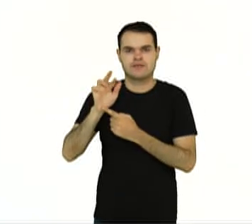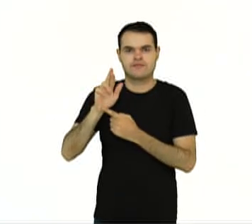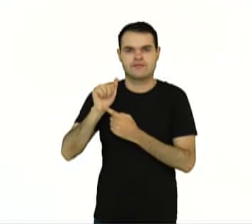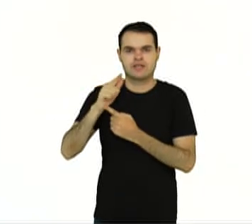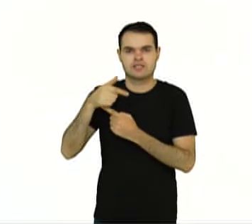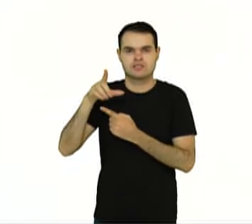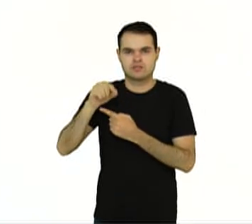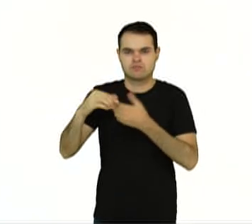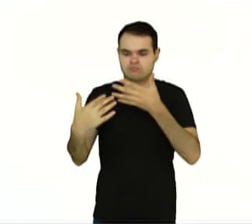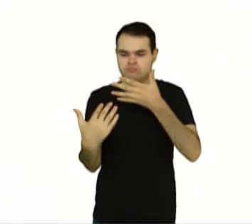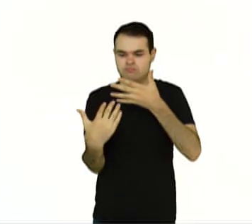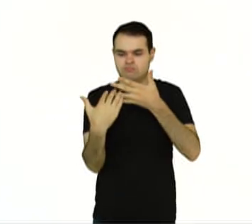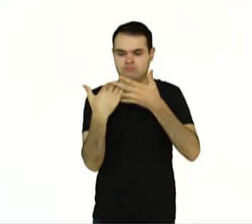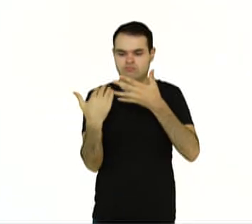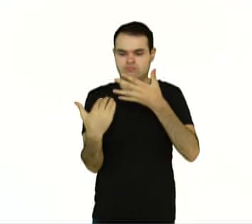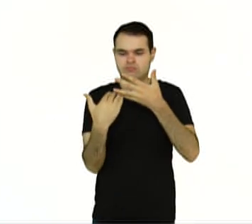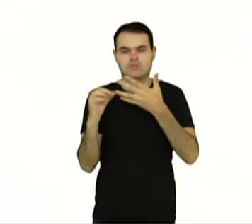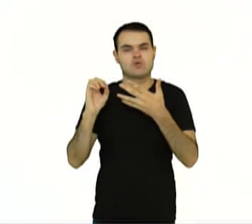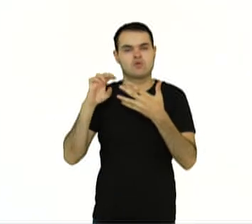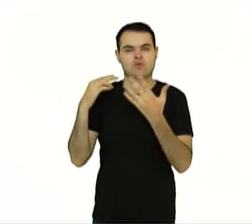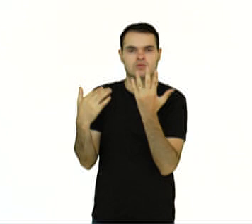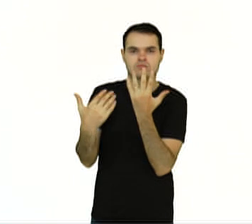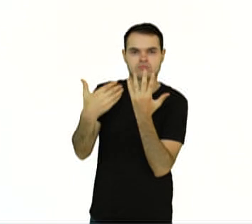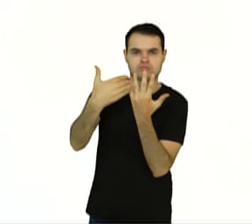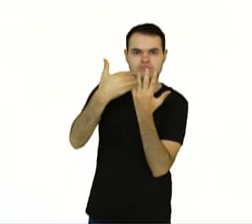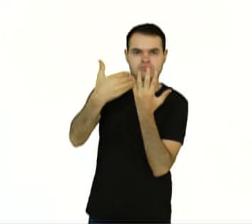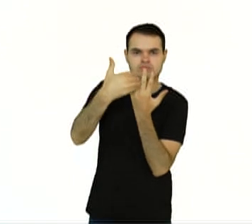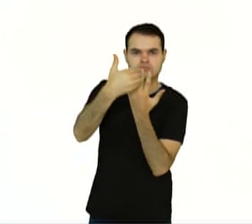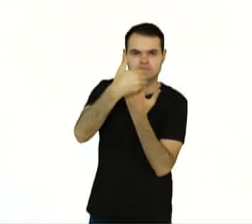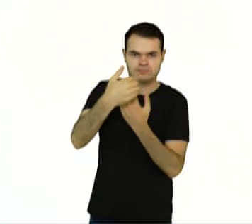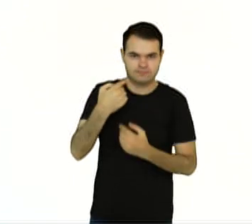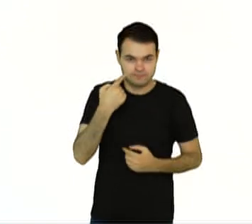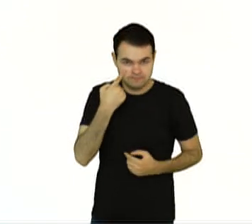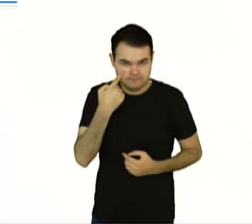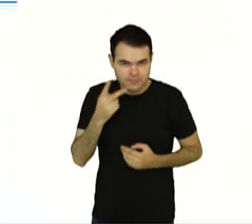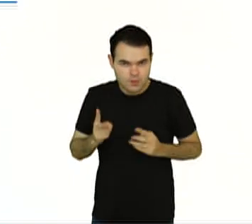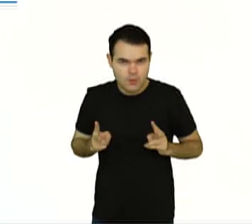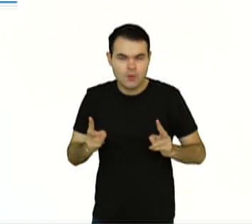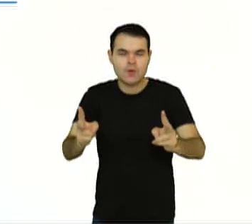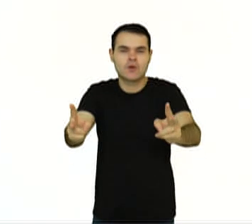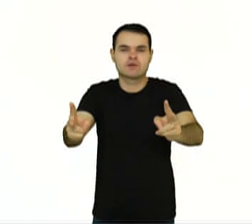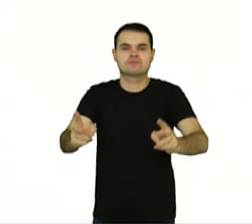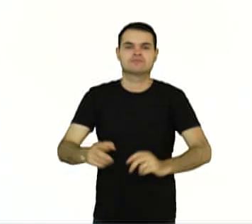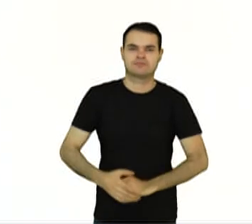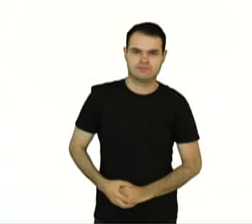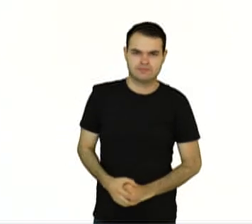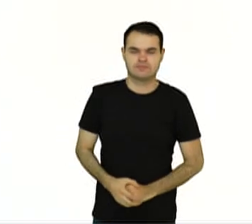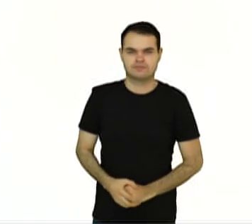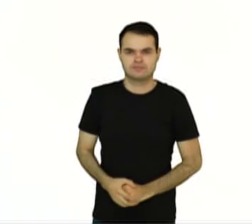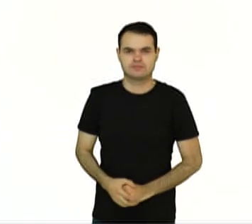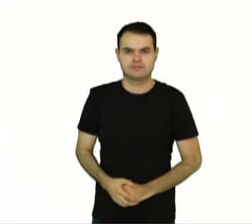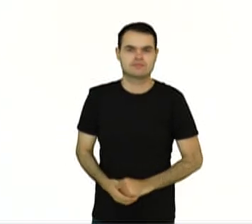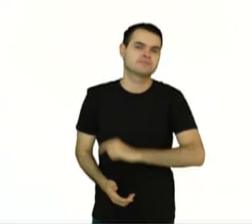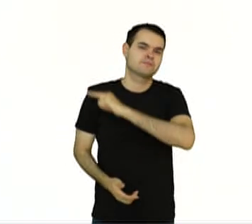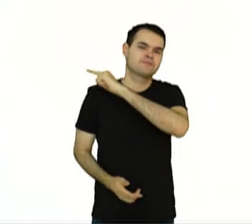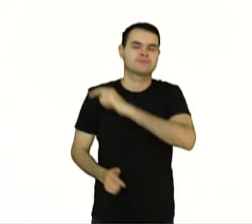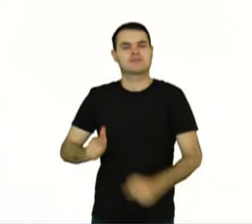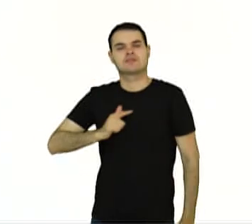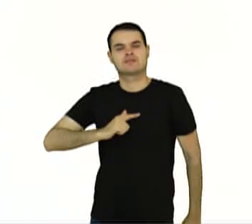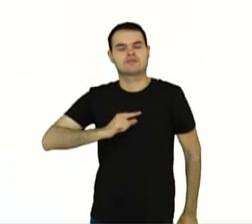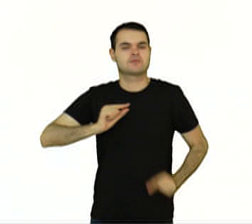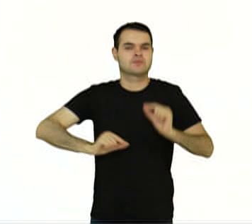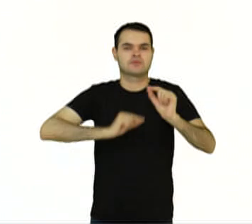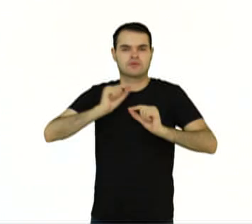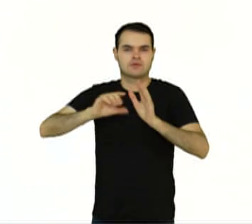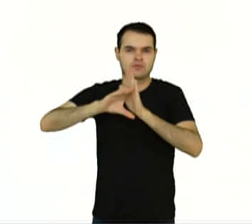meio, ok? Então, sendo feito isso, vamos dar seguimento aqui então, me acompanhe na nossa próxima tela. Olha o que temos aqui, o conceito de